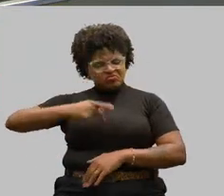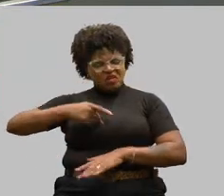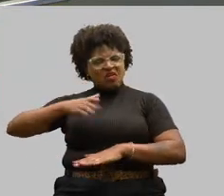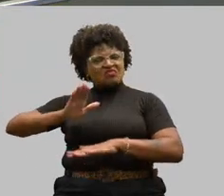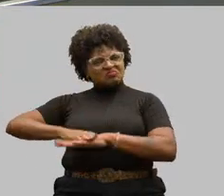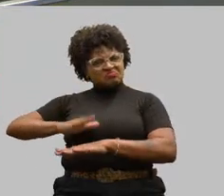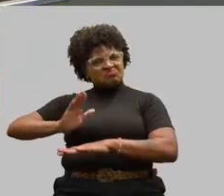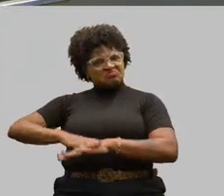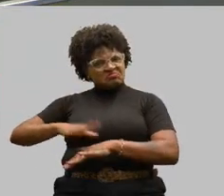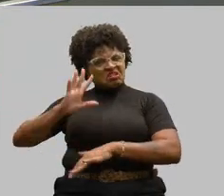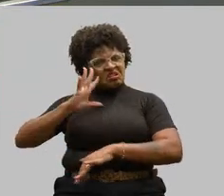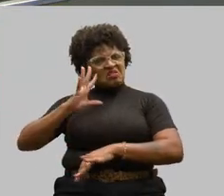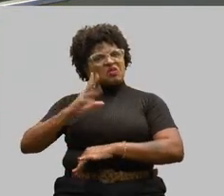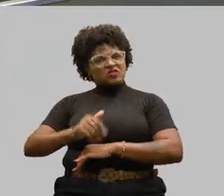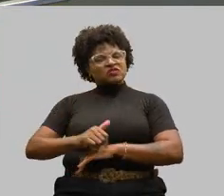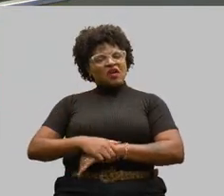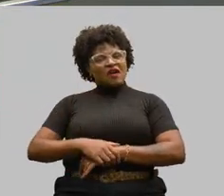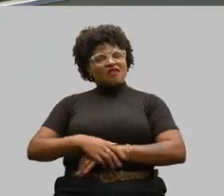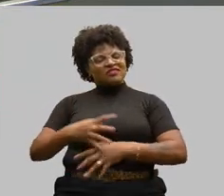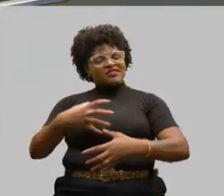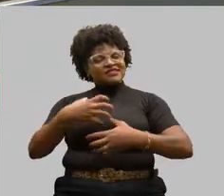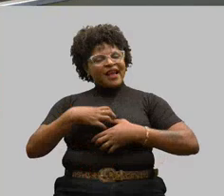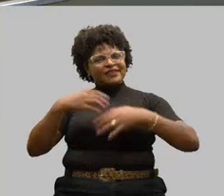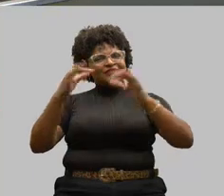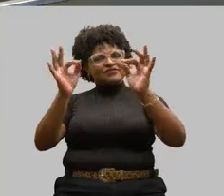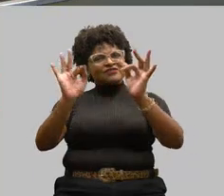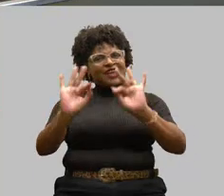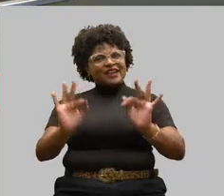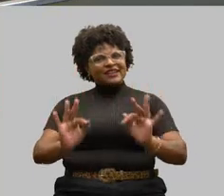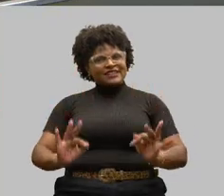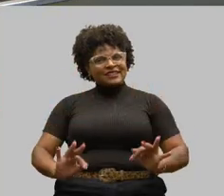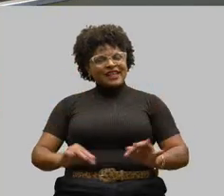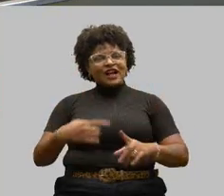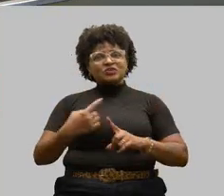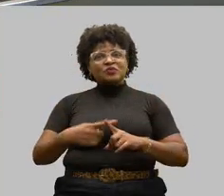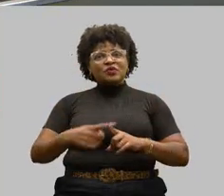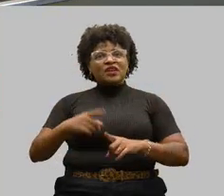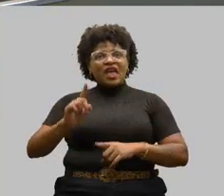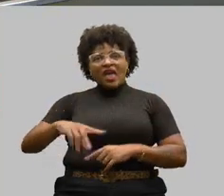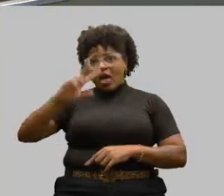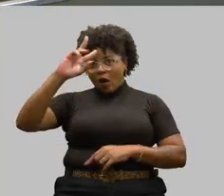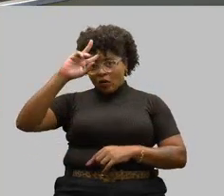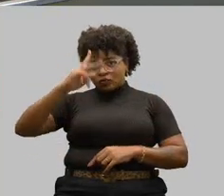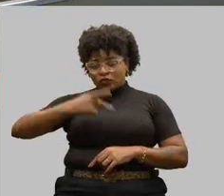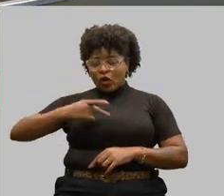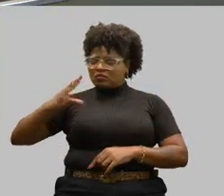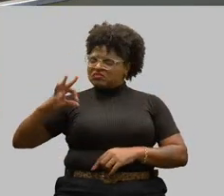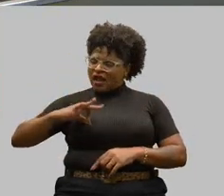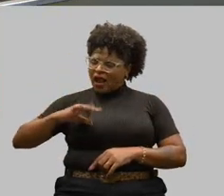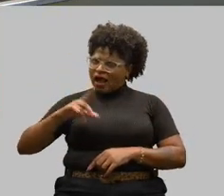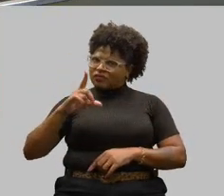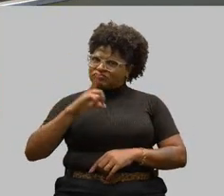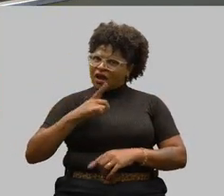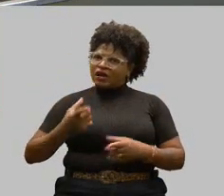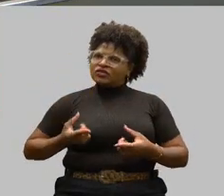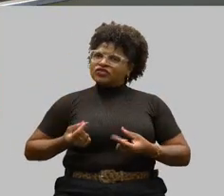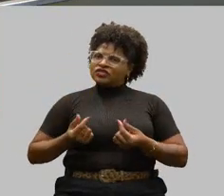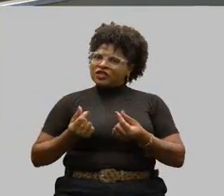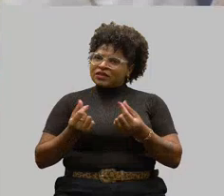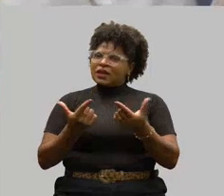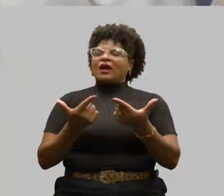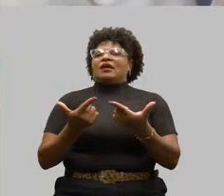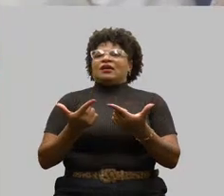a felicidade que ele está de se tornar independente e seu salário seu dinheiro e não depender